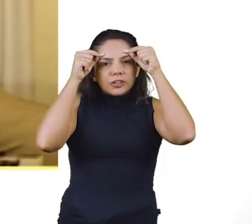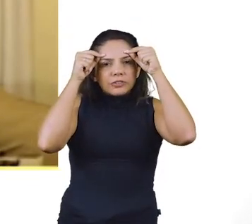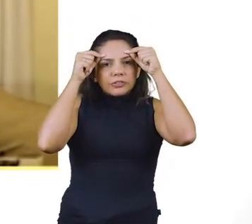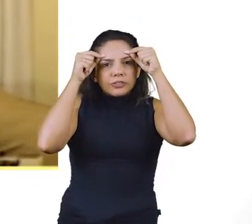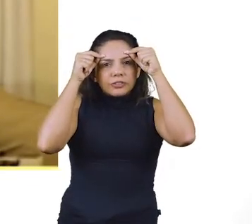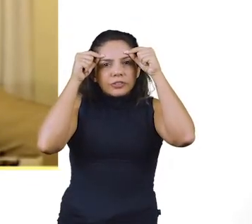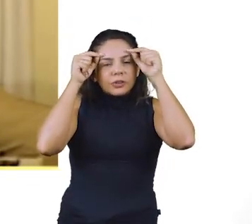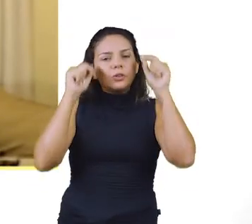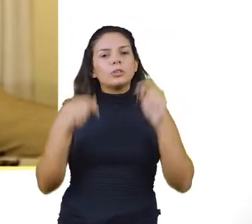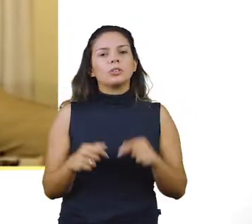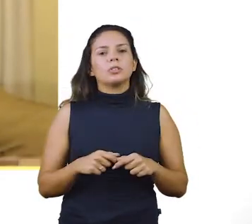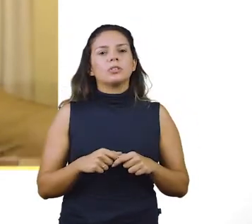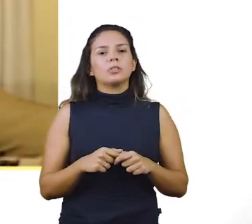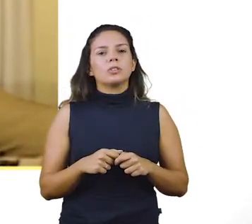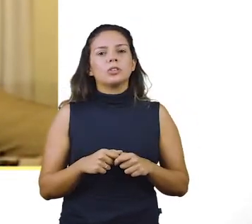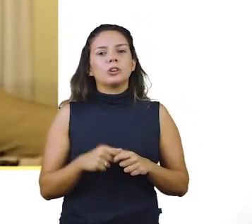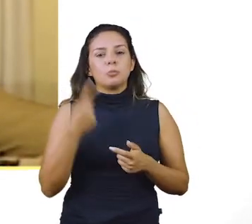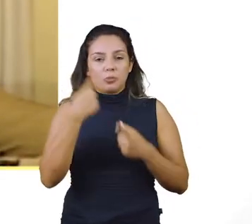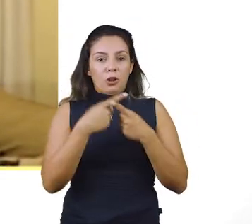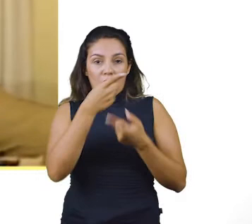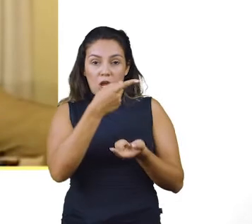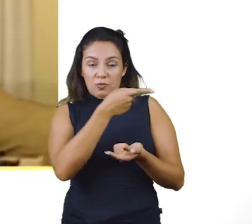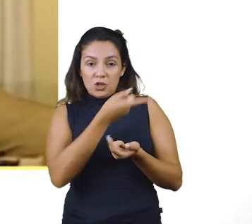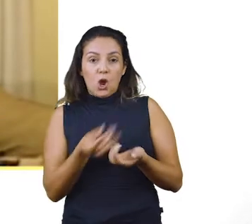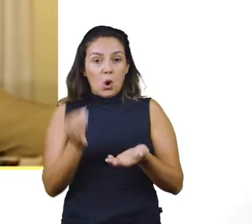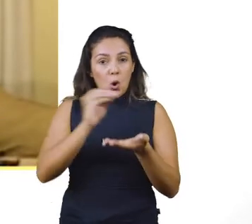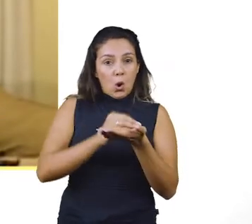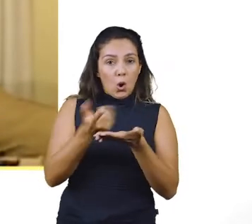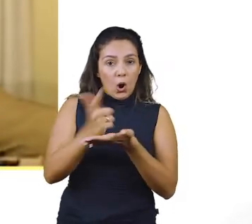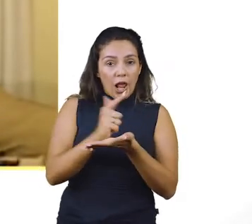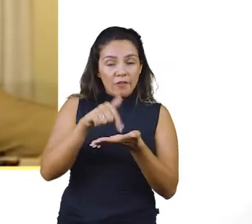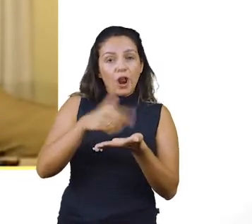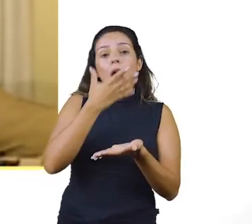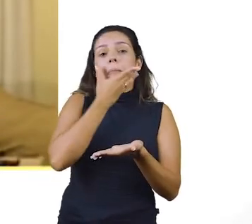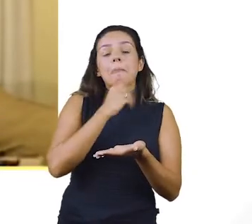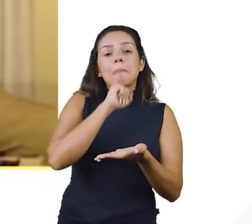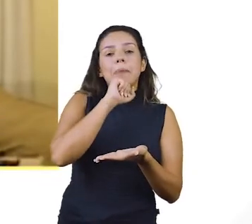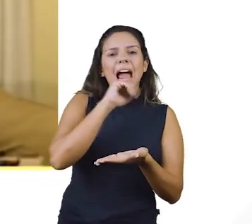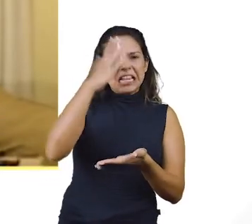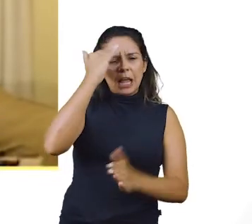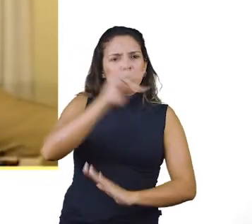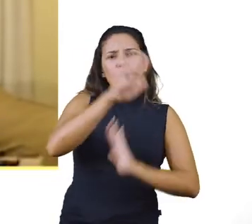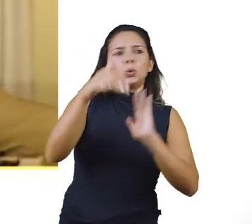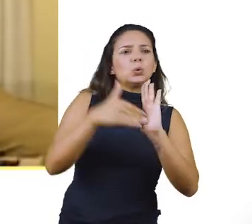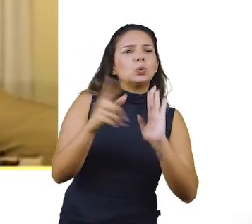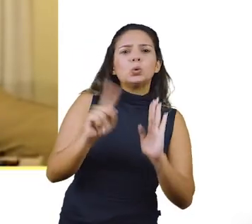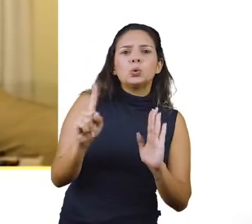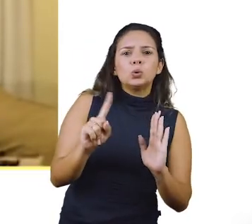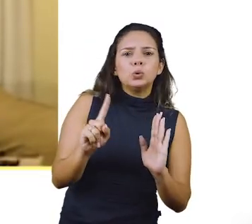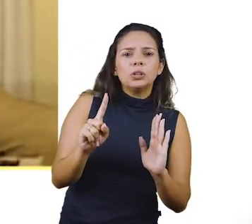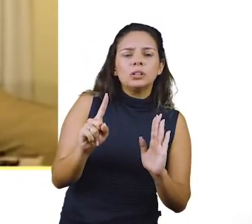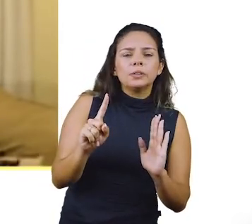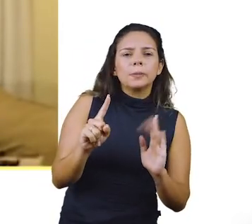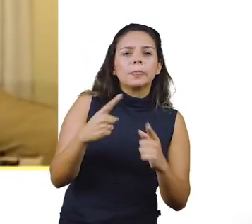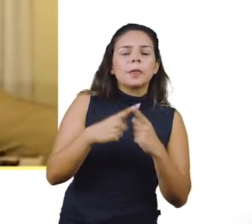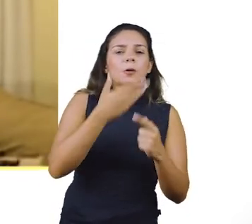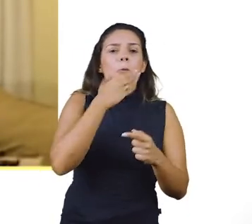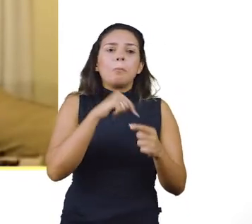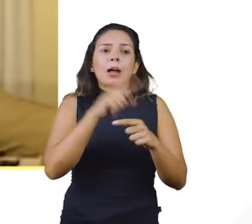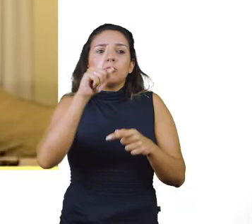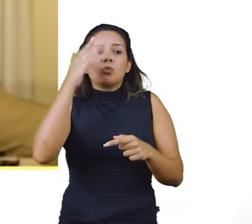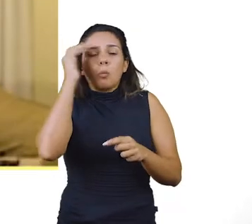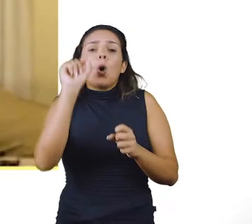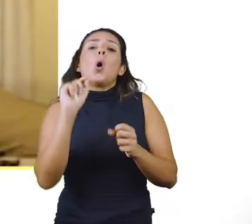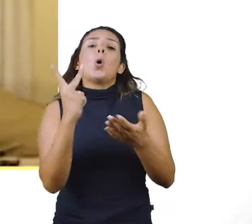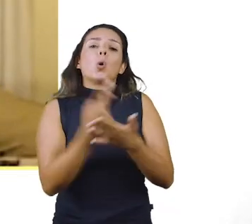como aquele cara que sabe de tudo. Ele é um cara que também tem dúvidas e que vai atrás e tenta responder algumas dúvidas dos filhos.